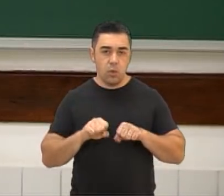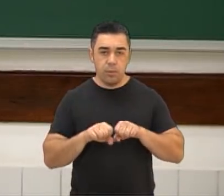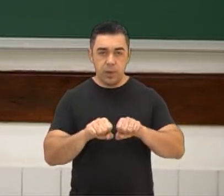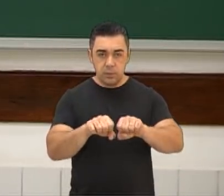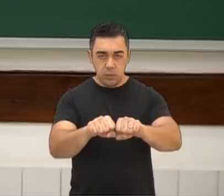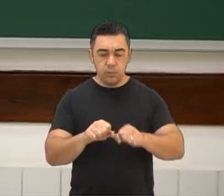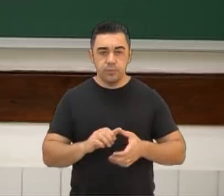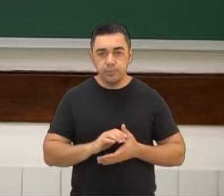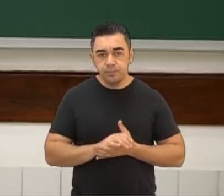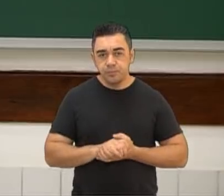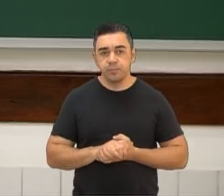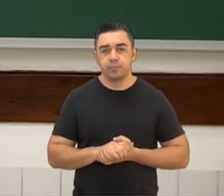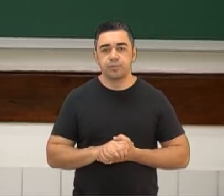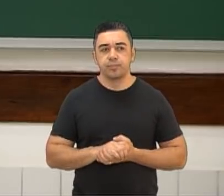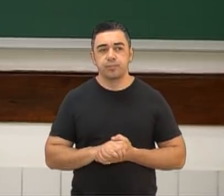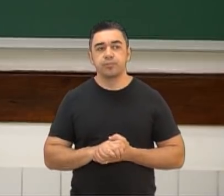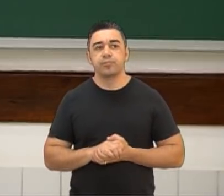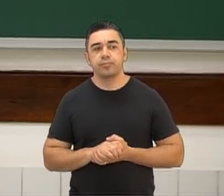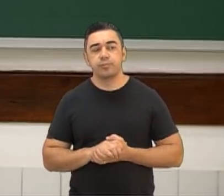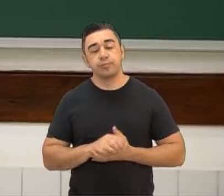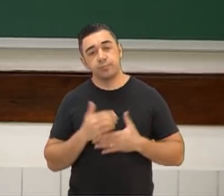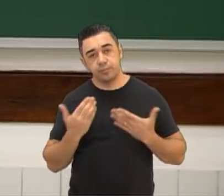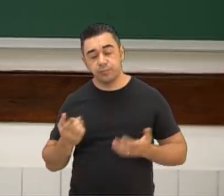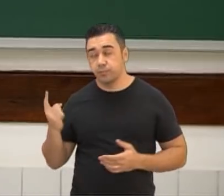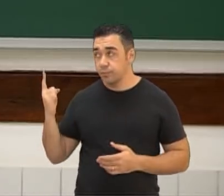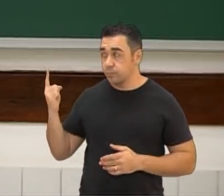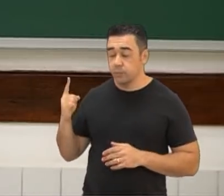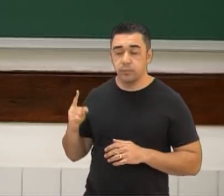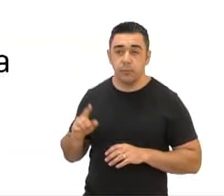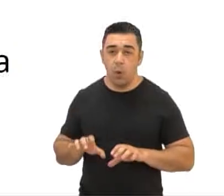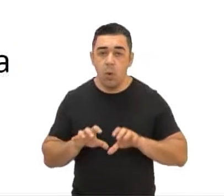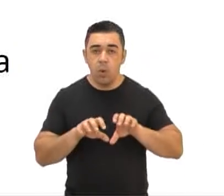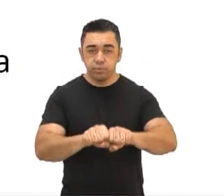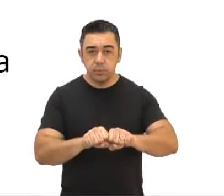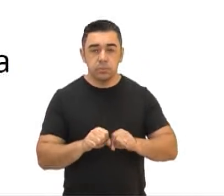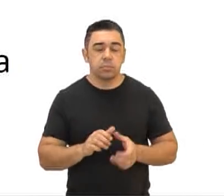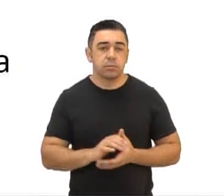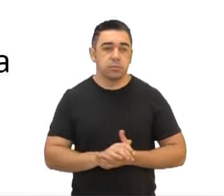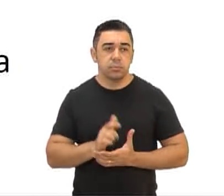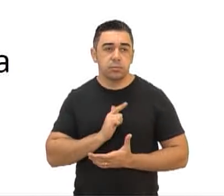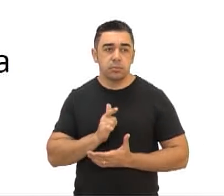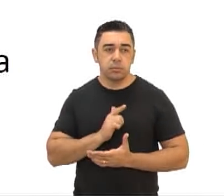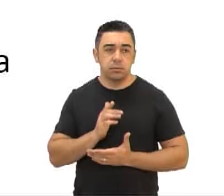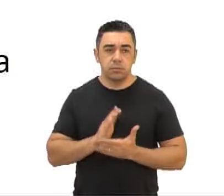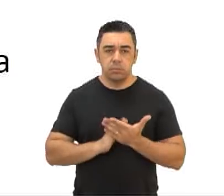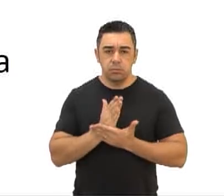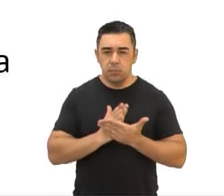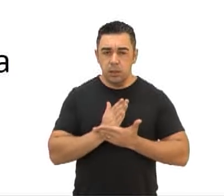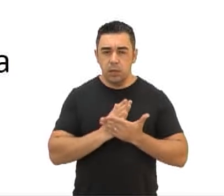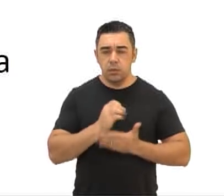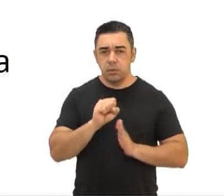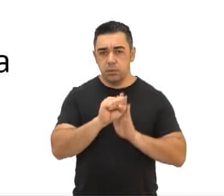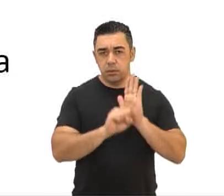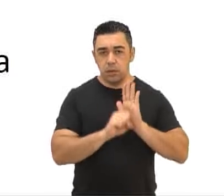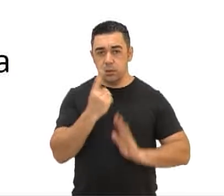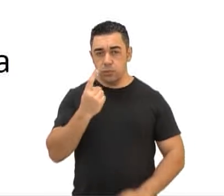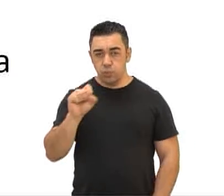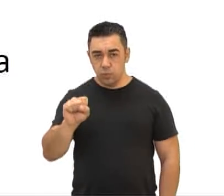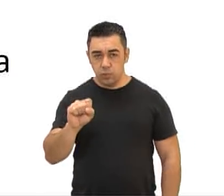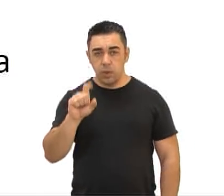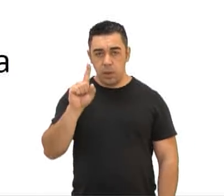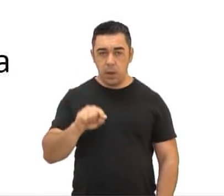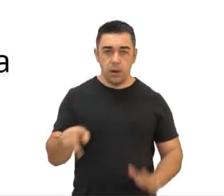diferentes partes, certo? E aí nós temos ali então, até metade do século XVIII ali as terras pertenciam